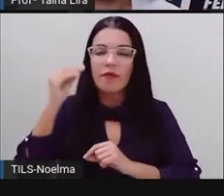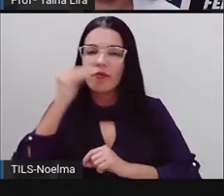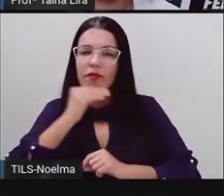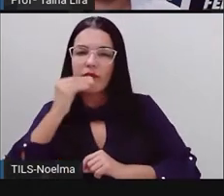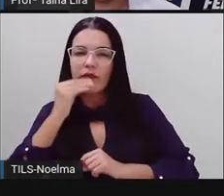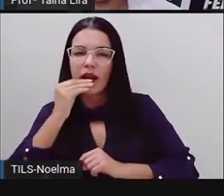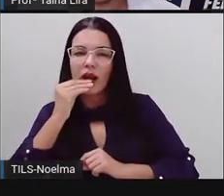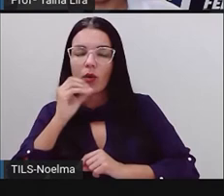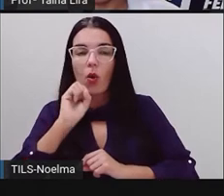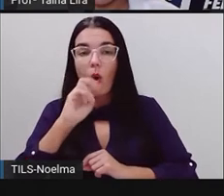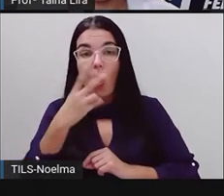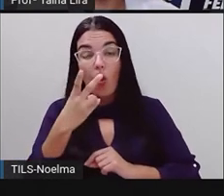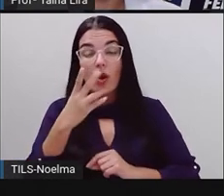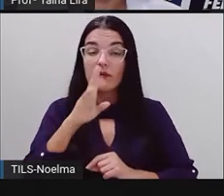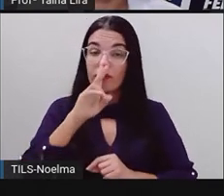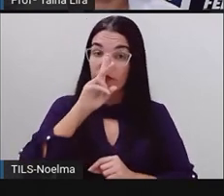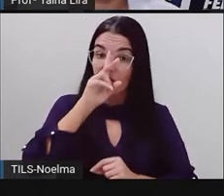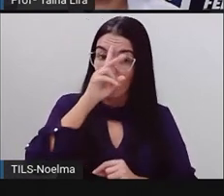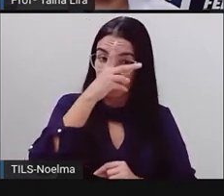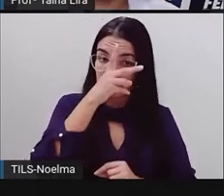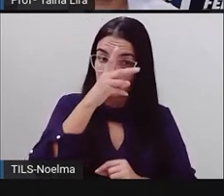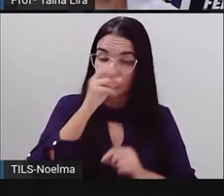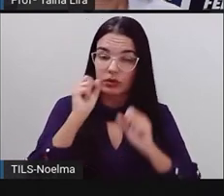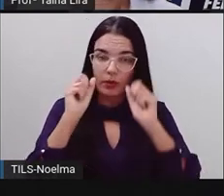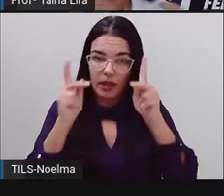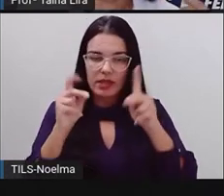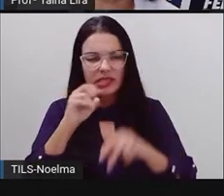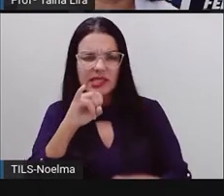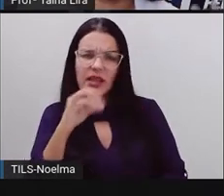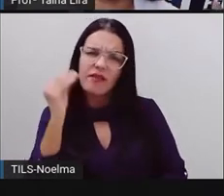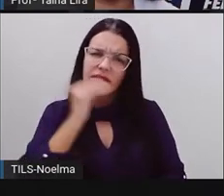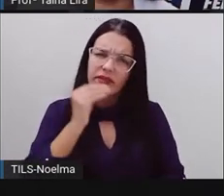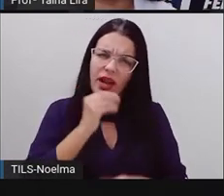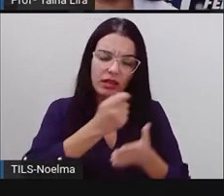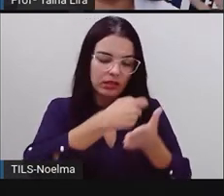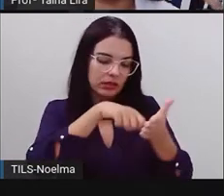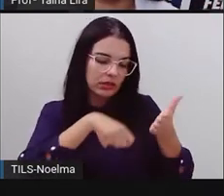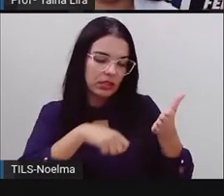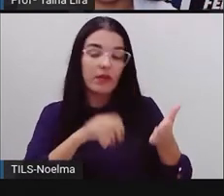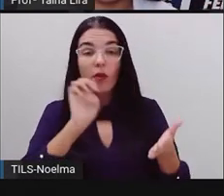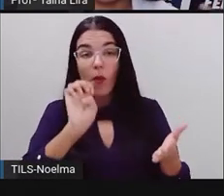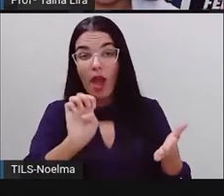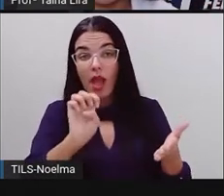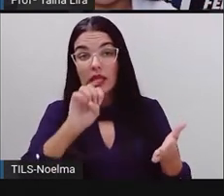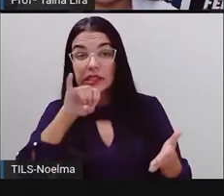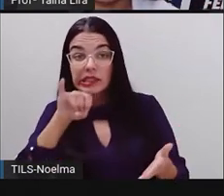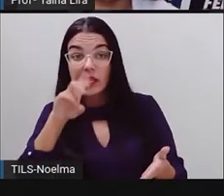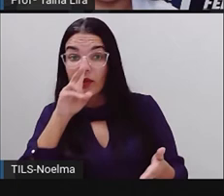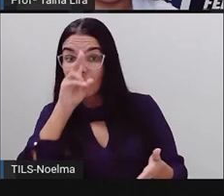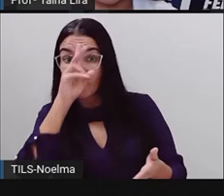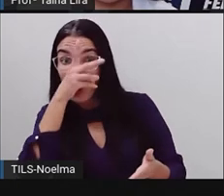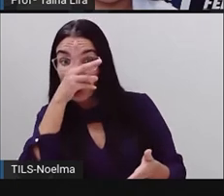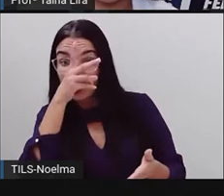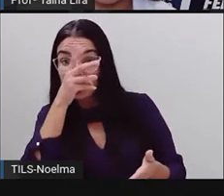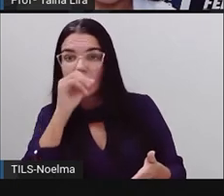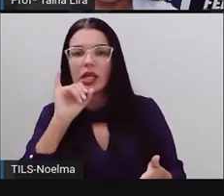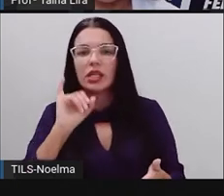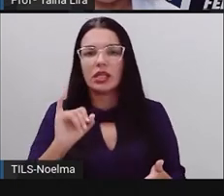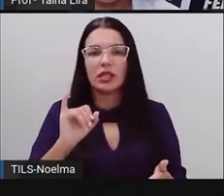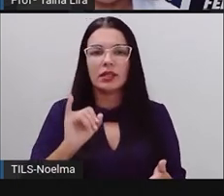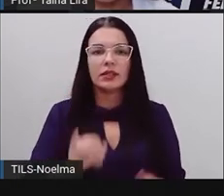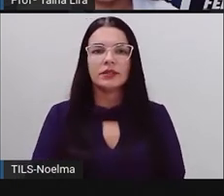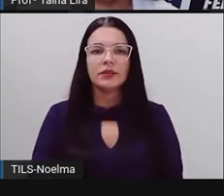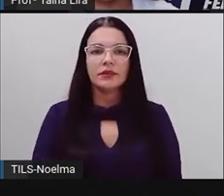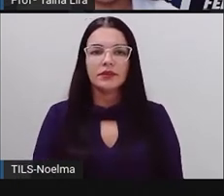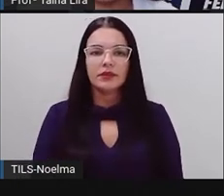se for uma sílaba fraca a gente escreve com É se for uma sílaba forte a gente escreve com i Então vamos lá aqui